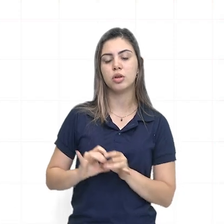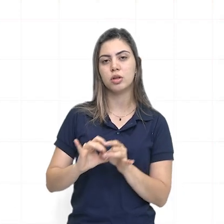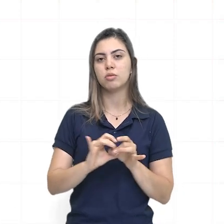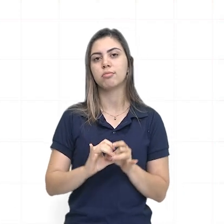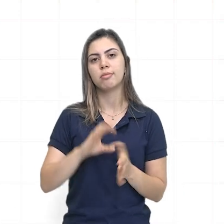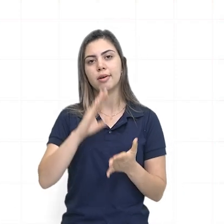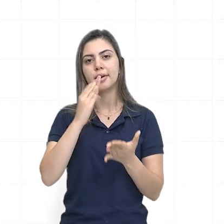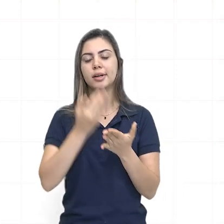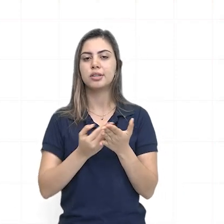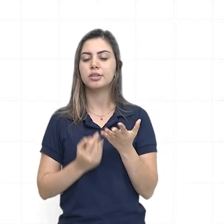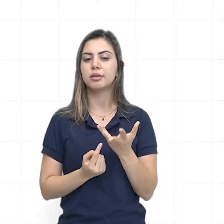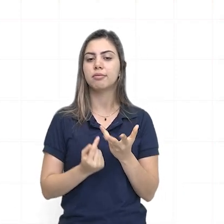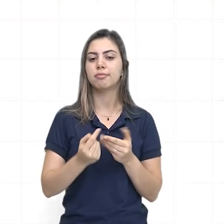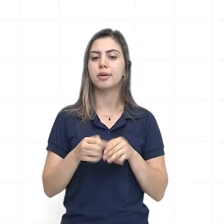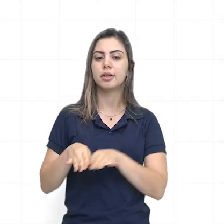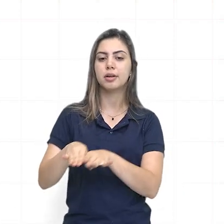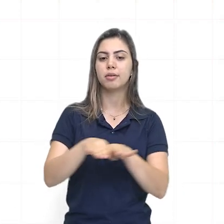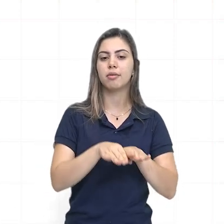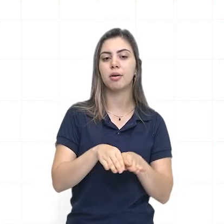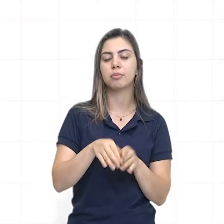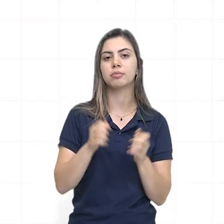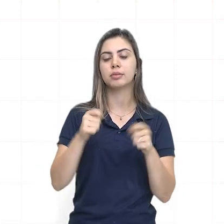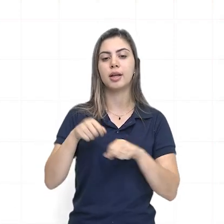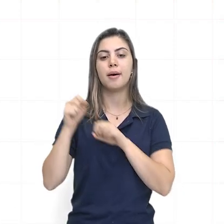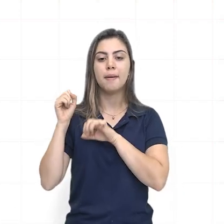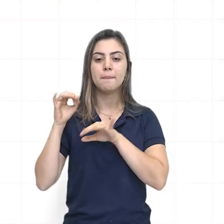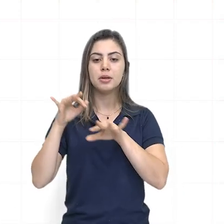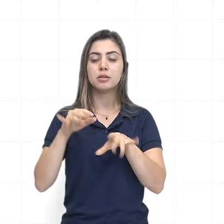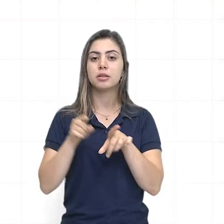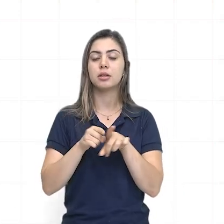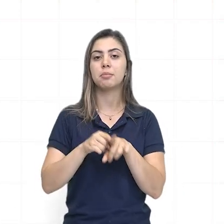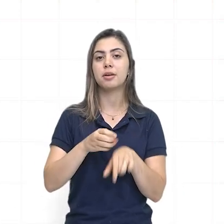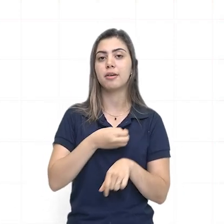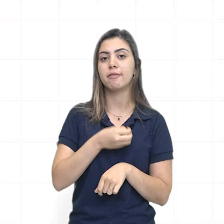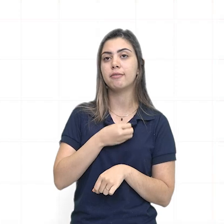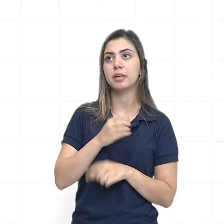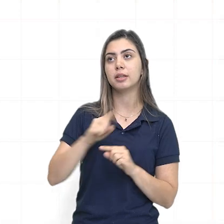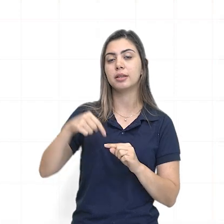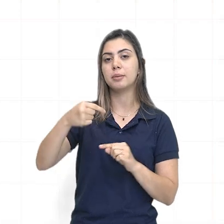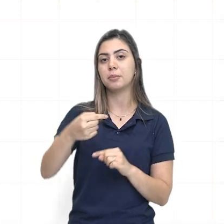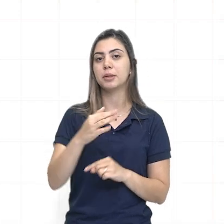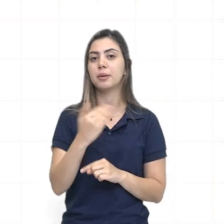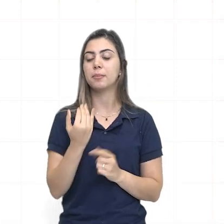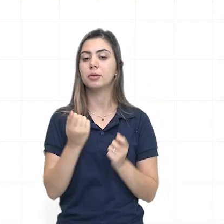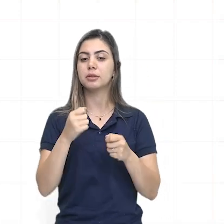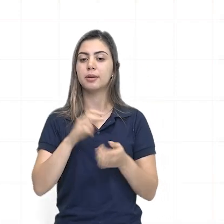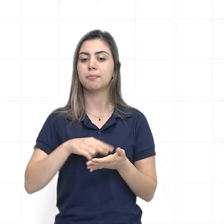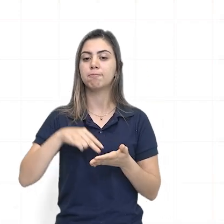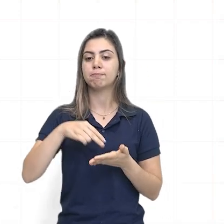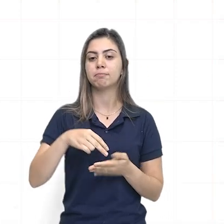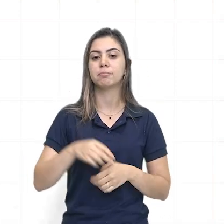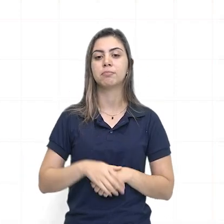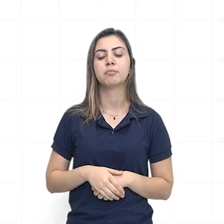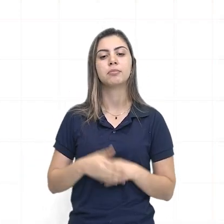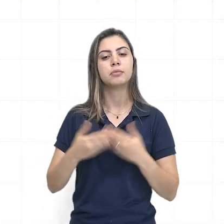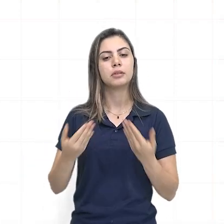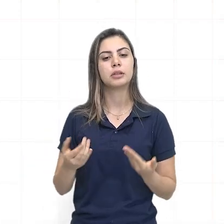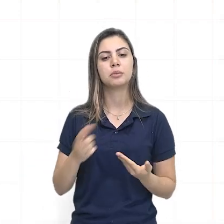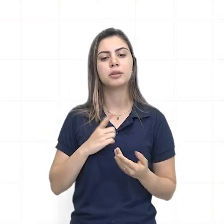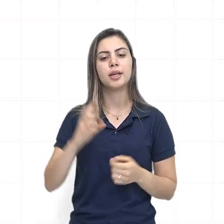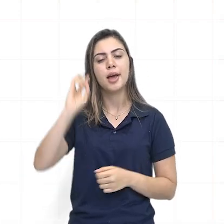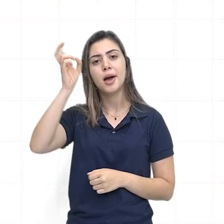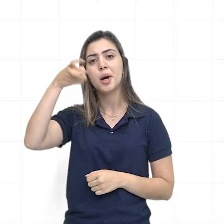comuns sobre milagres e vidas após a morte. Então, a cultura medieval, ela pode ser dividida em